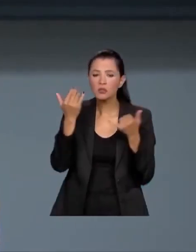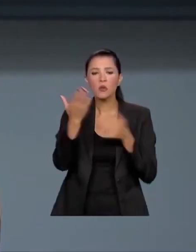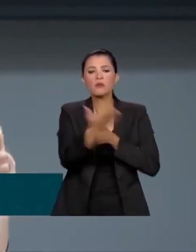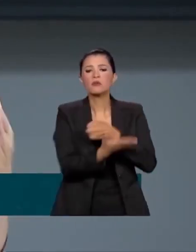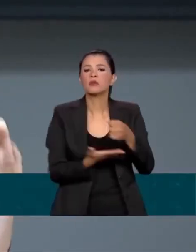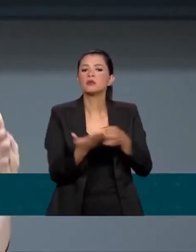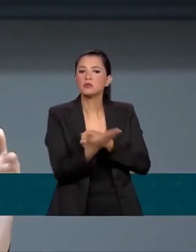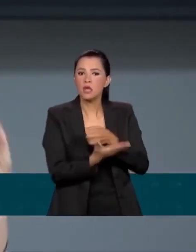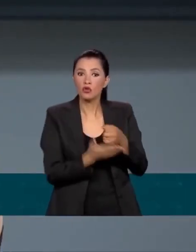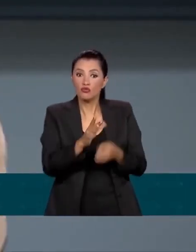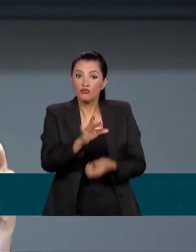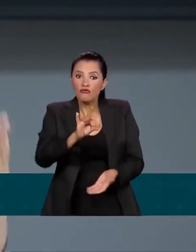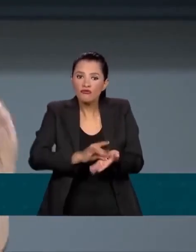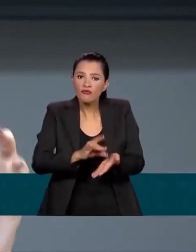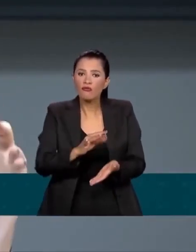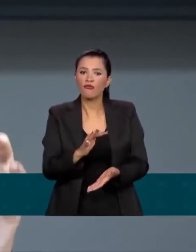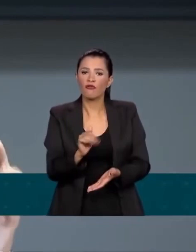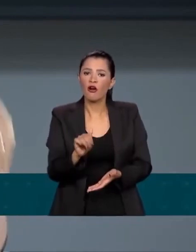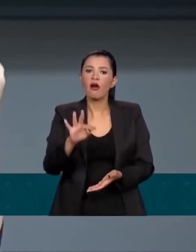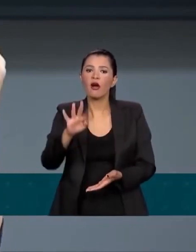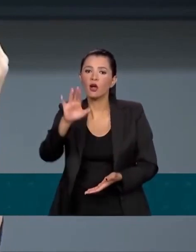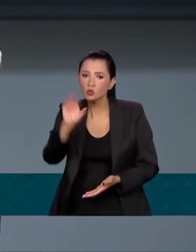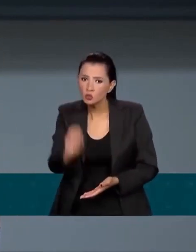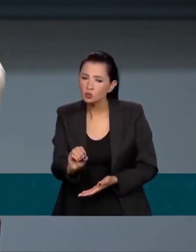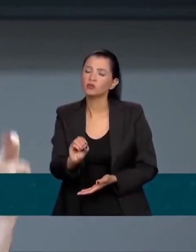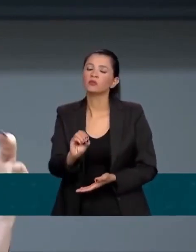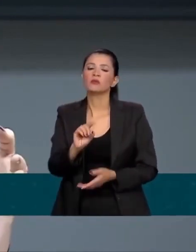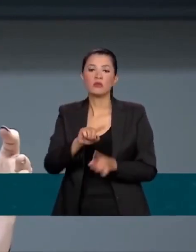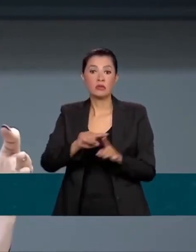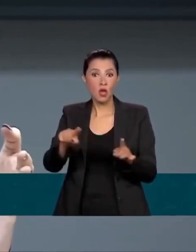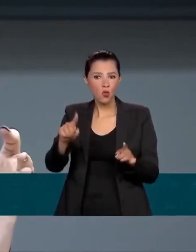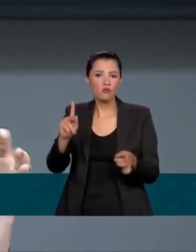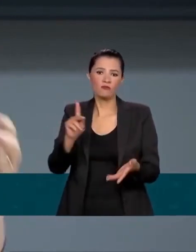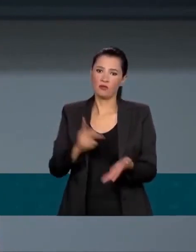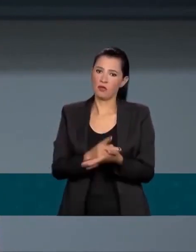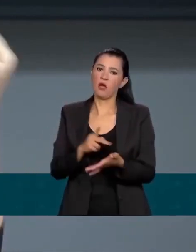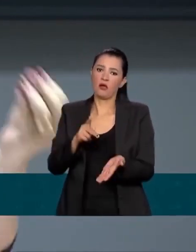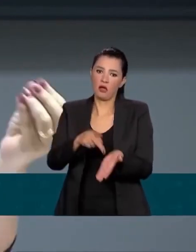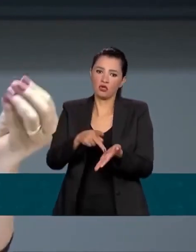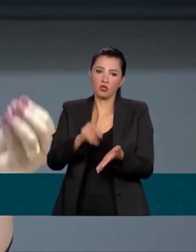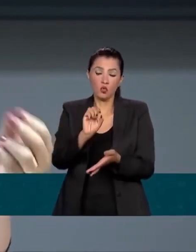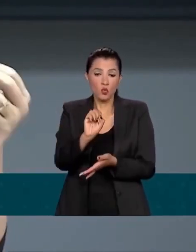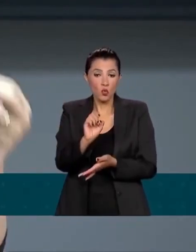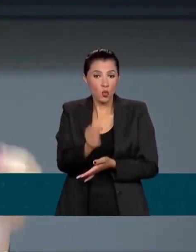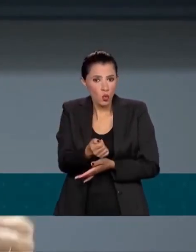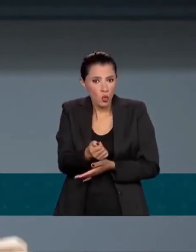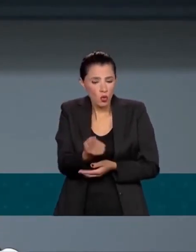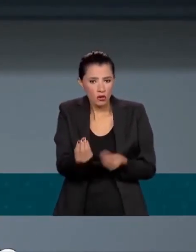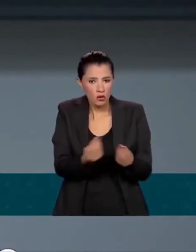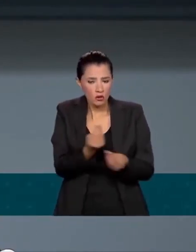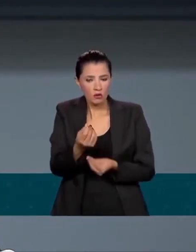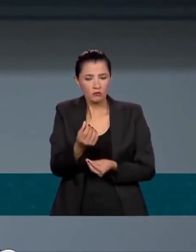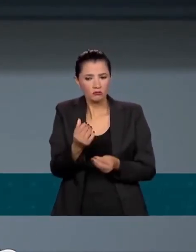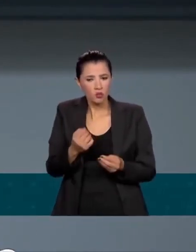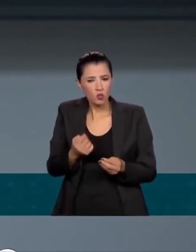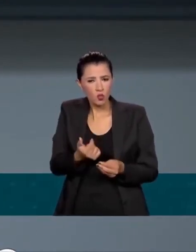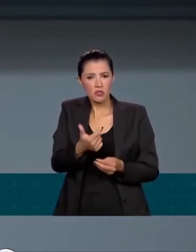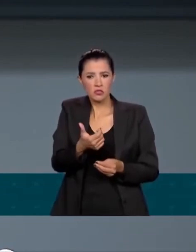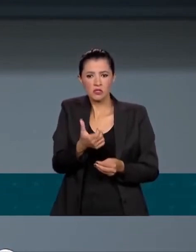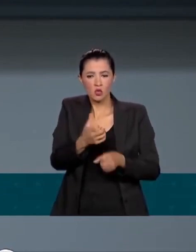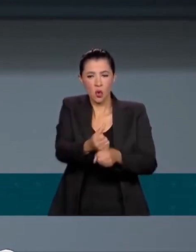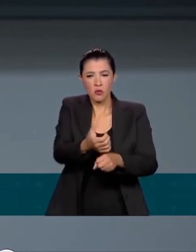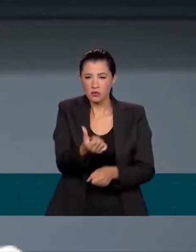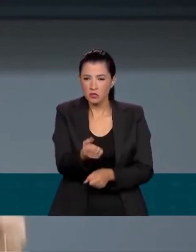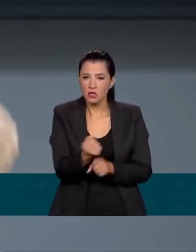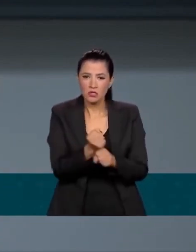investimentos públicos, sem gerar descontrole dos cofres do governo. Pelo plano apresentado, as contas públicas perseguirão uma